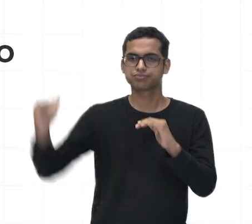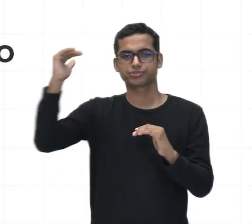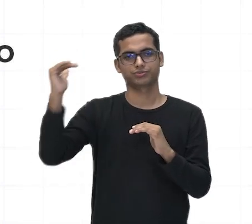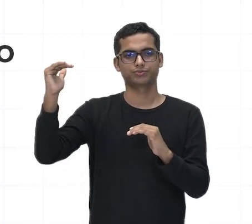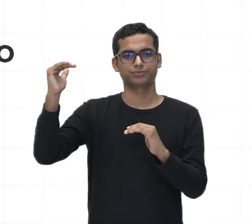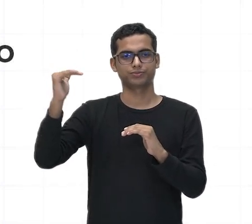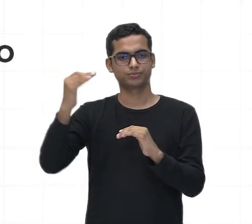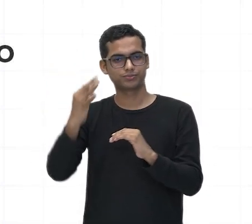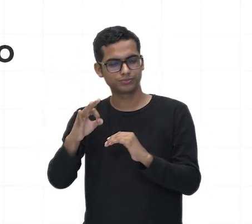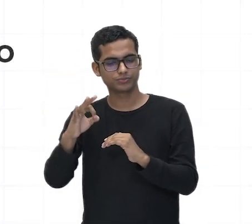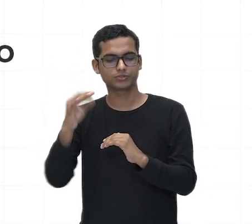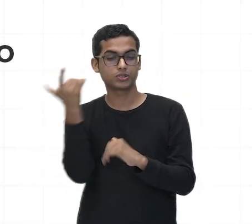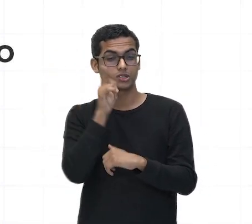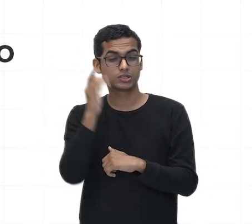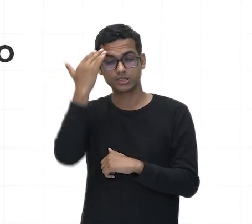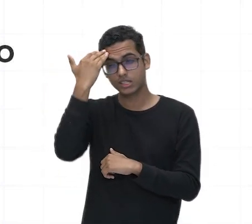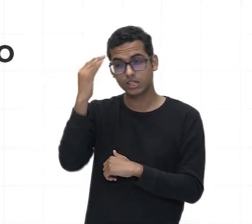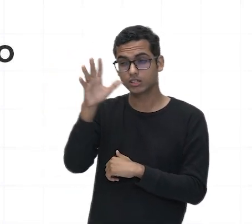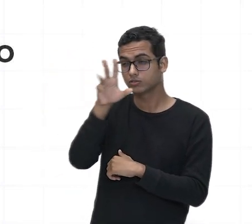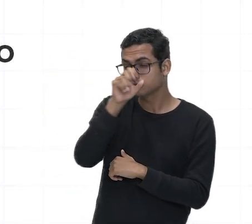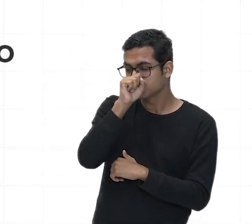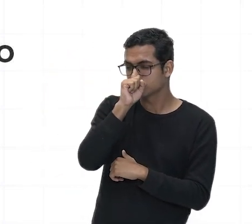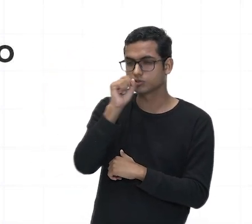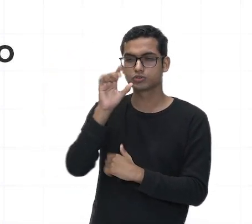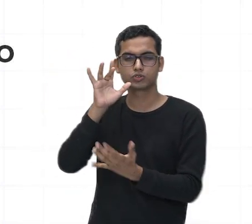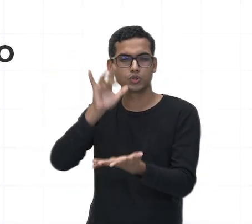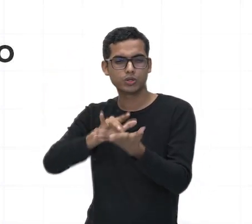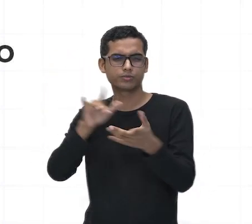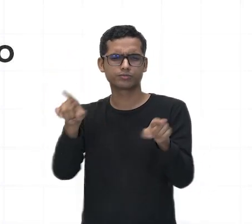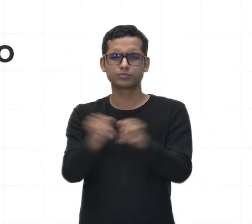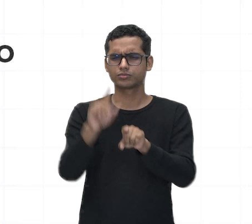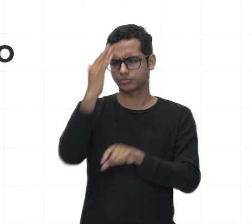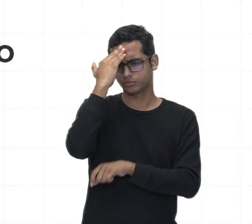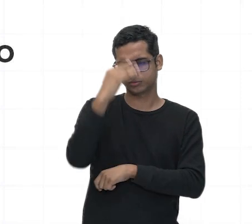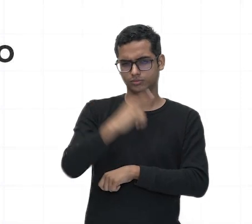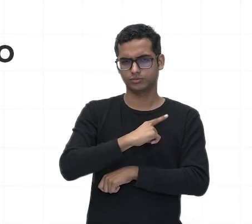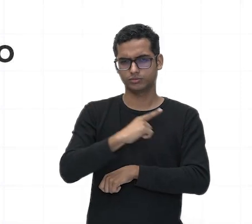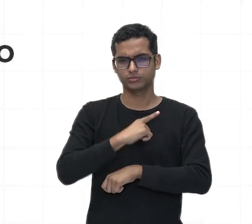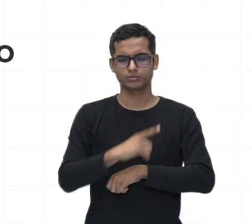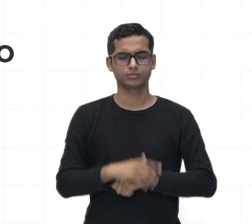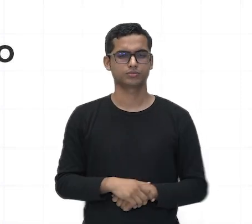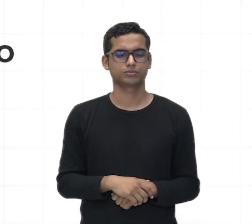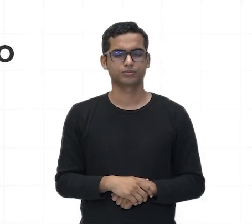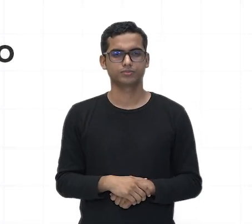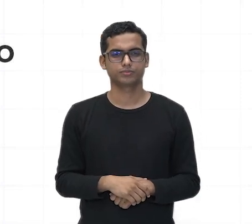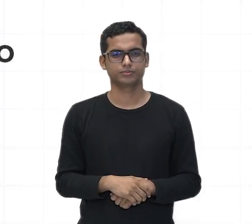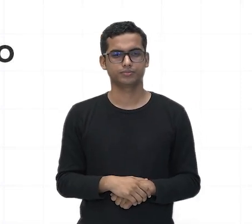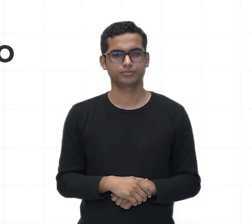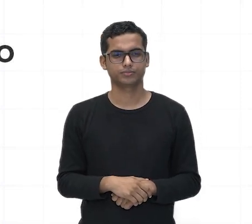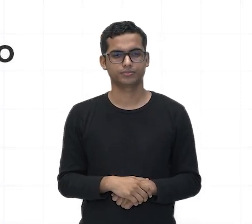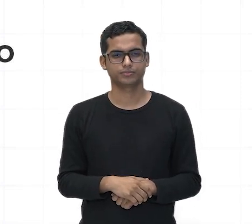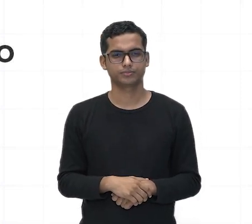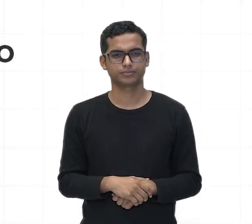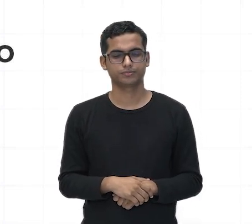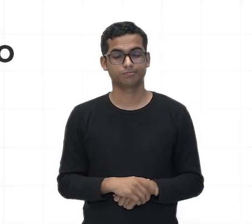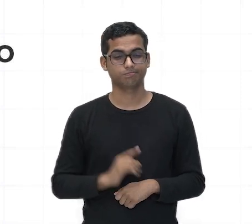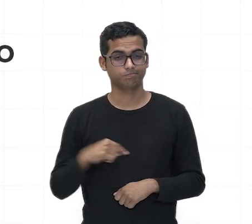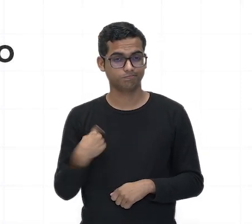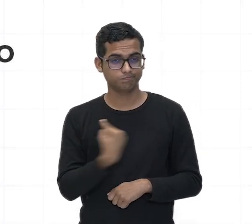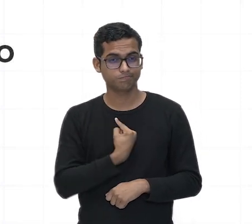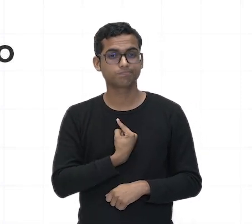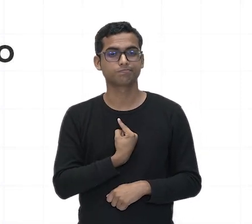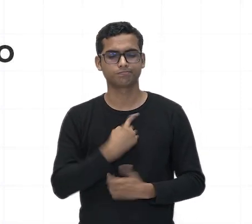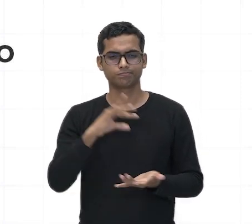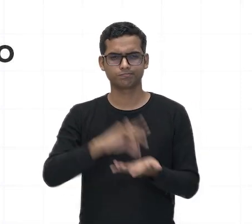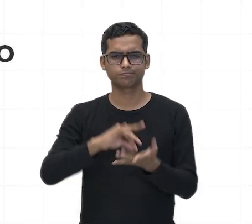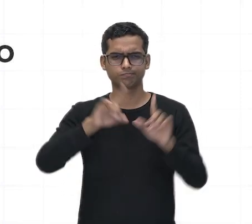Mas nós sabemos que aquilo existe, né? Muitas vezes nós somos testados, né?